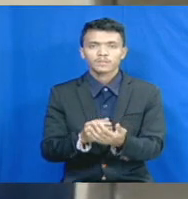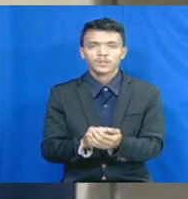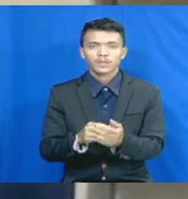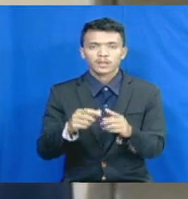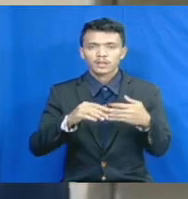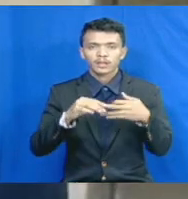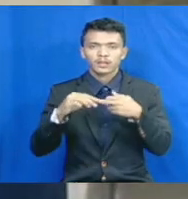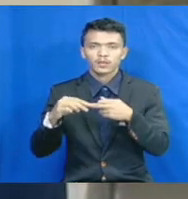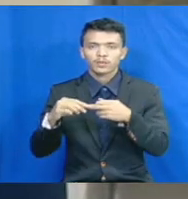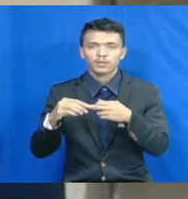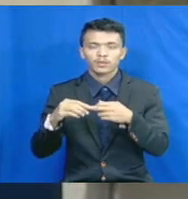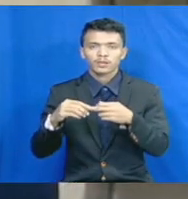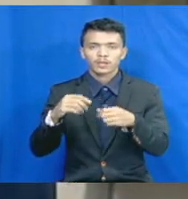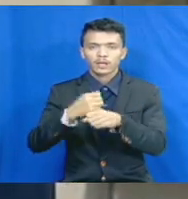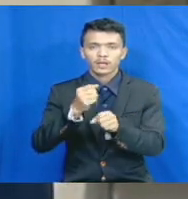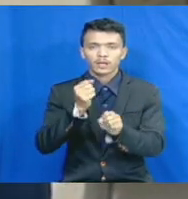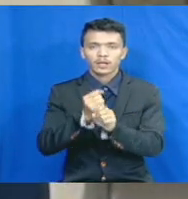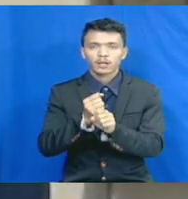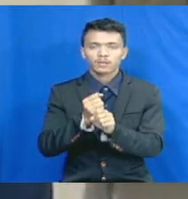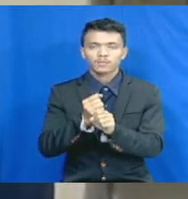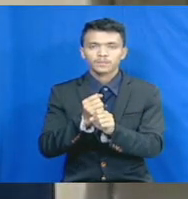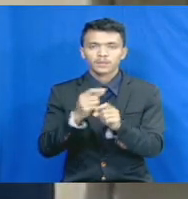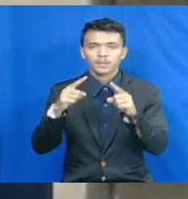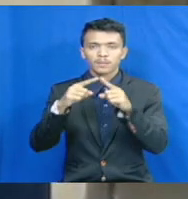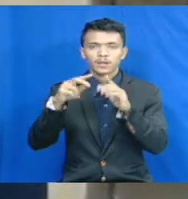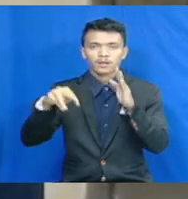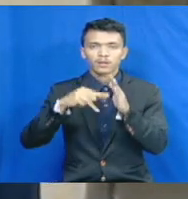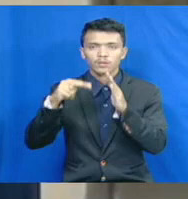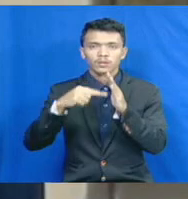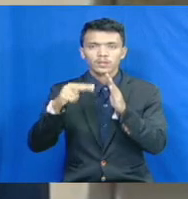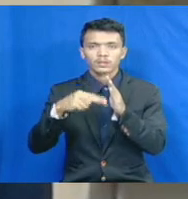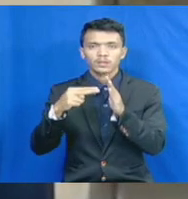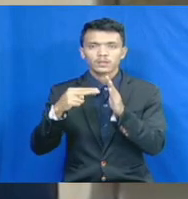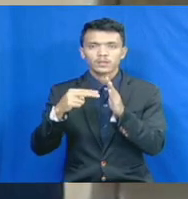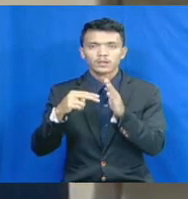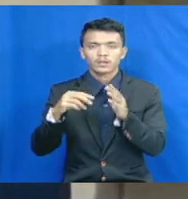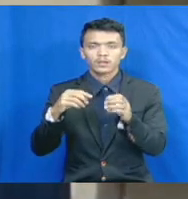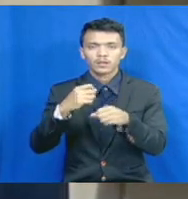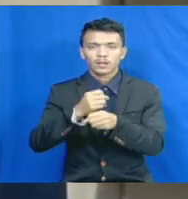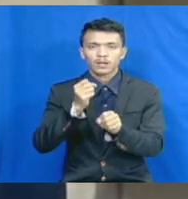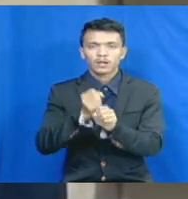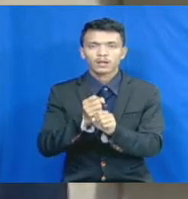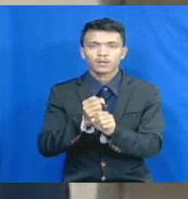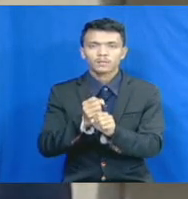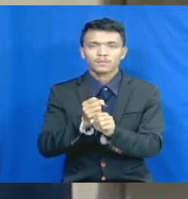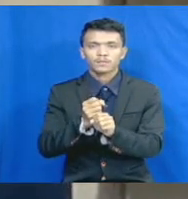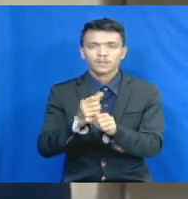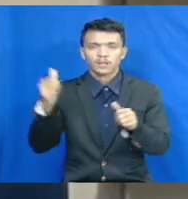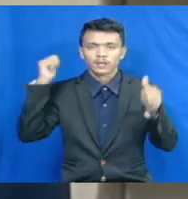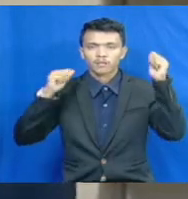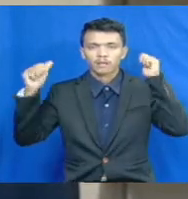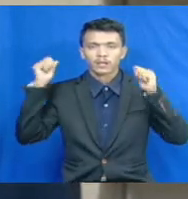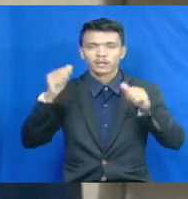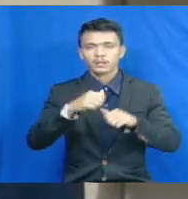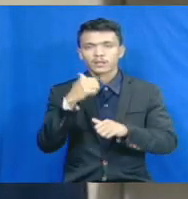ya produsaun ba notisias no maso produsaun ba atidar seselok di